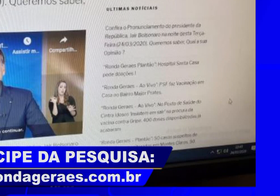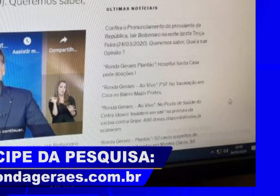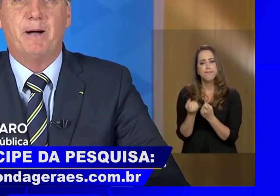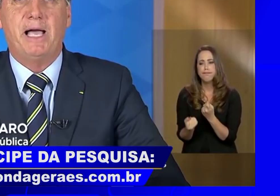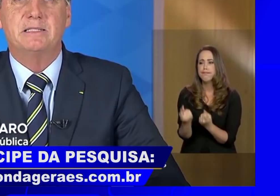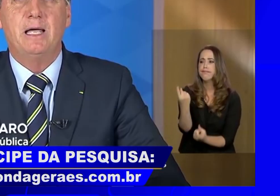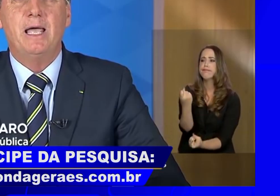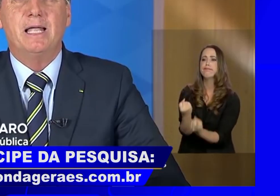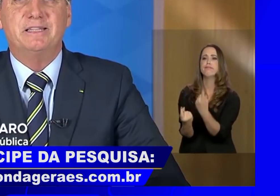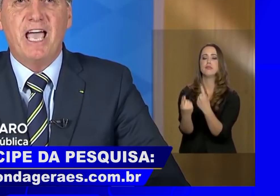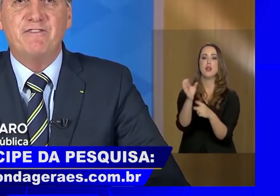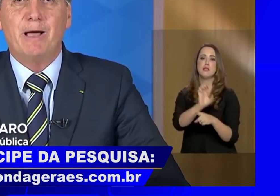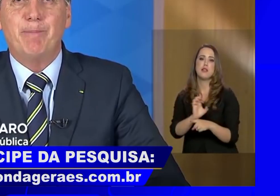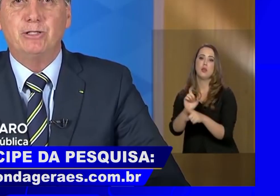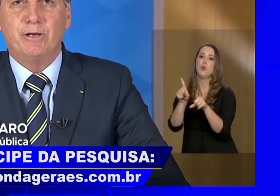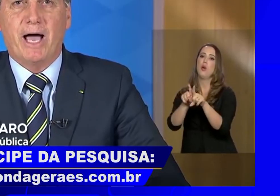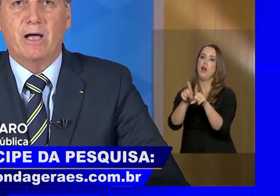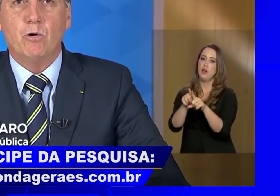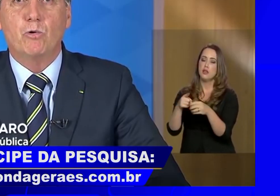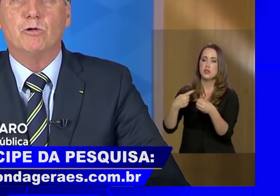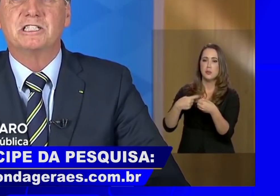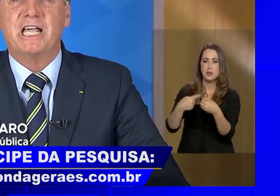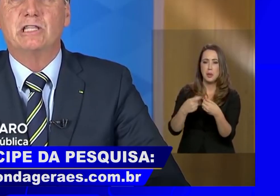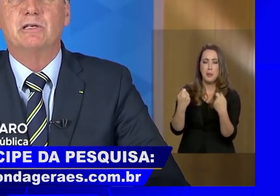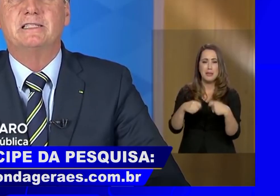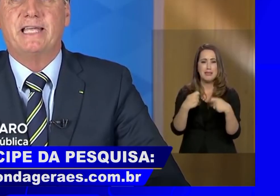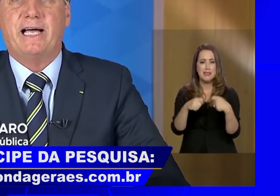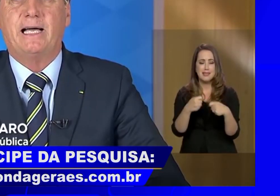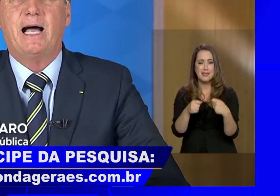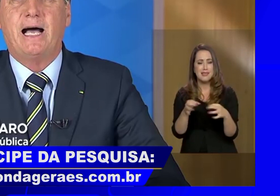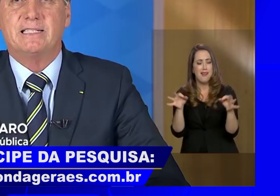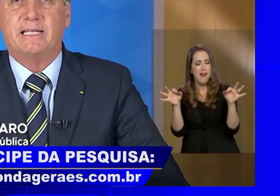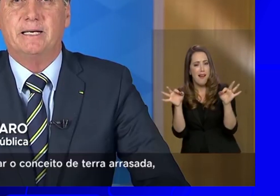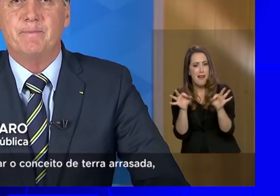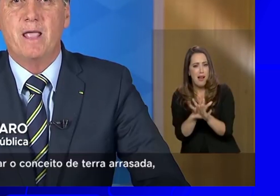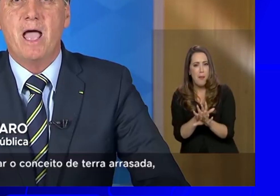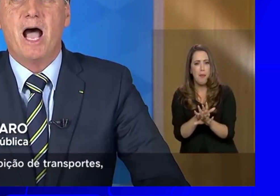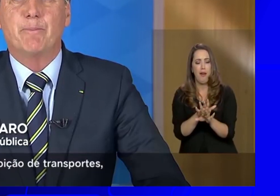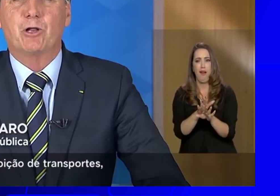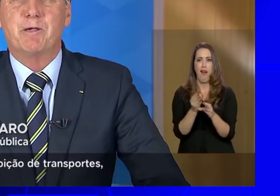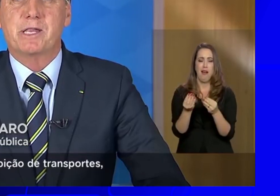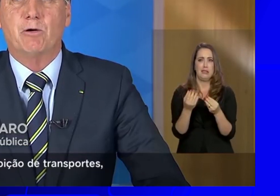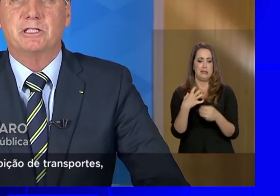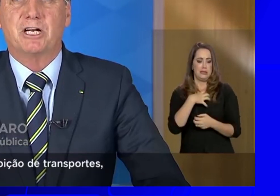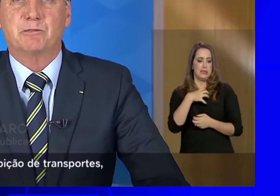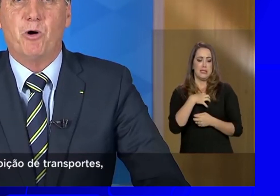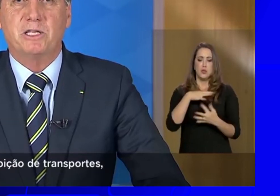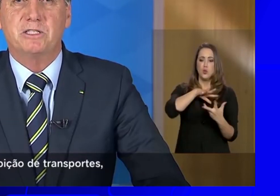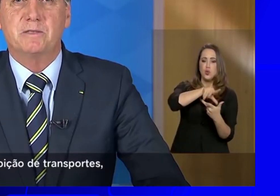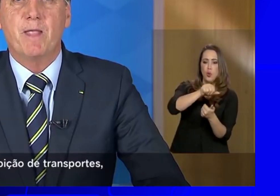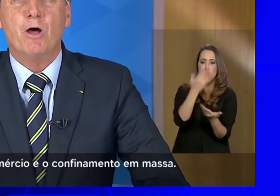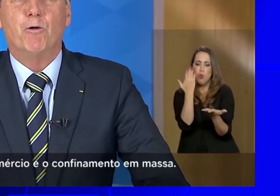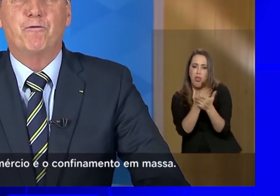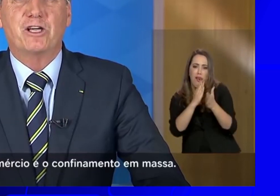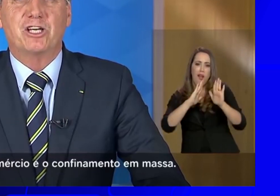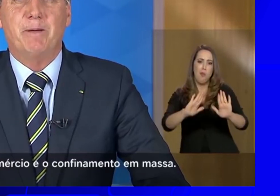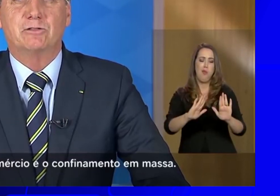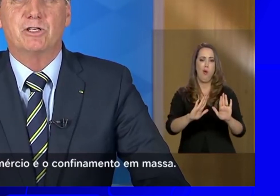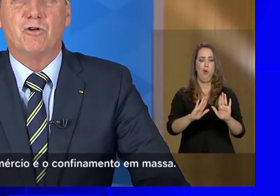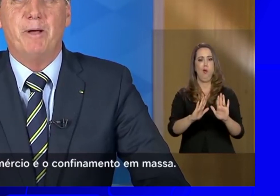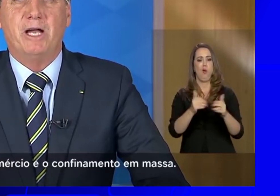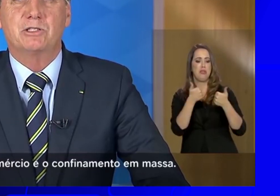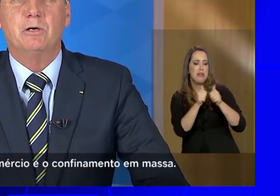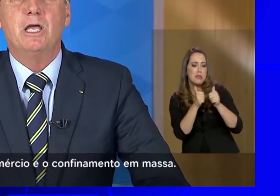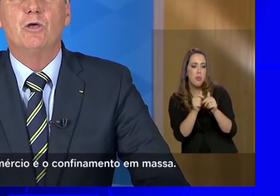para ouvir a opinião dos montes-clarenses sobre o pronunciamento do presidente rafael bicalho para o plantão